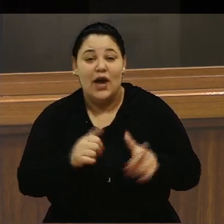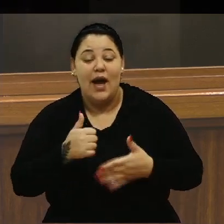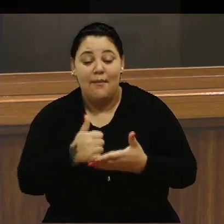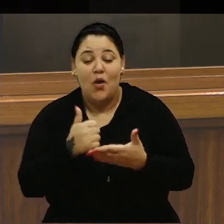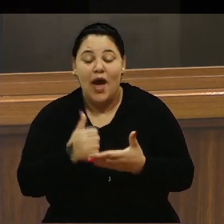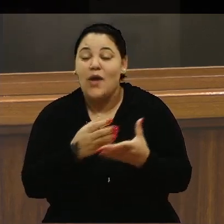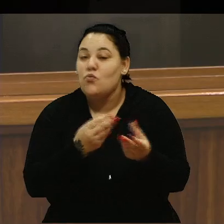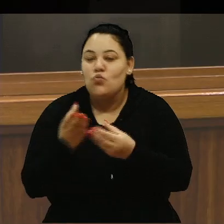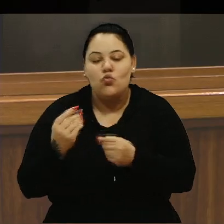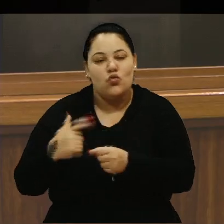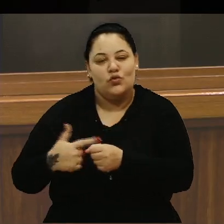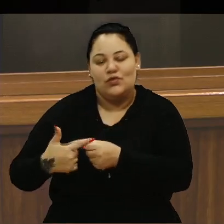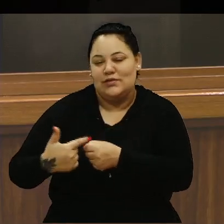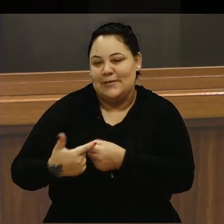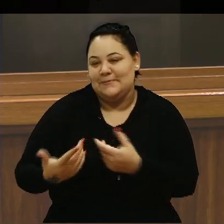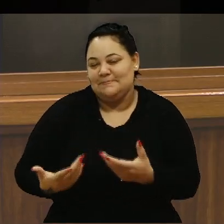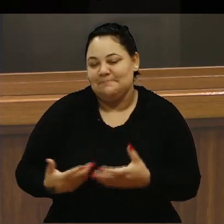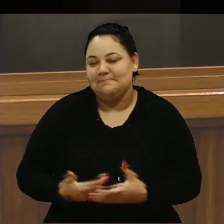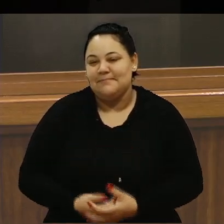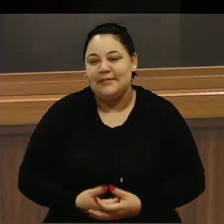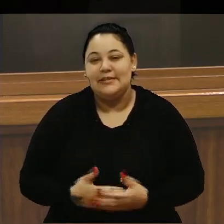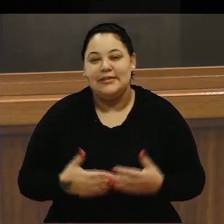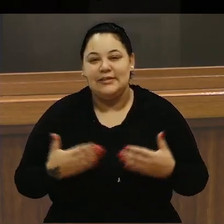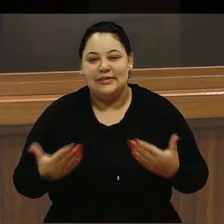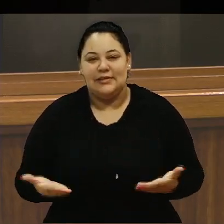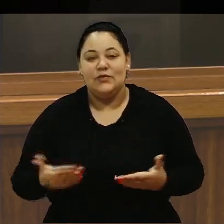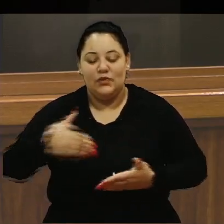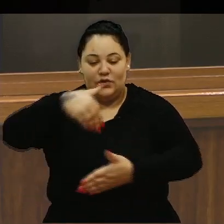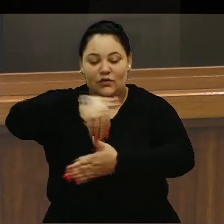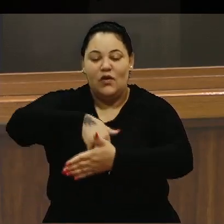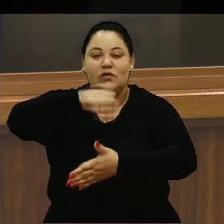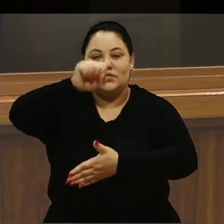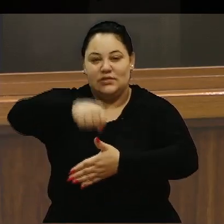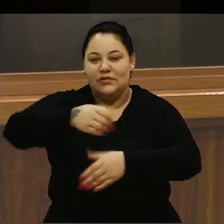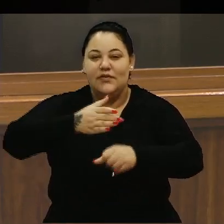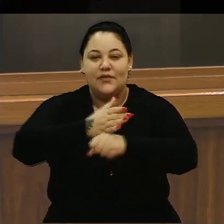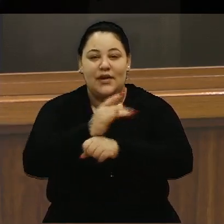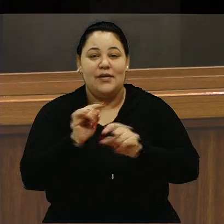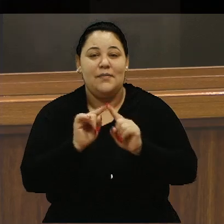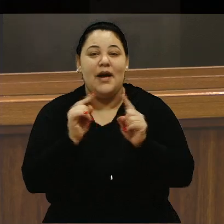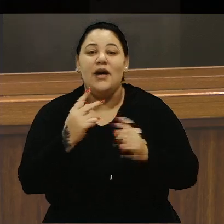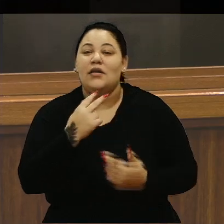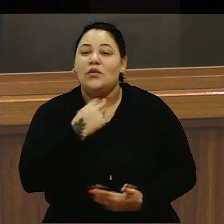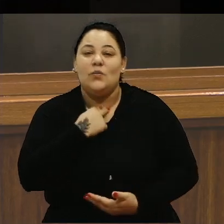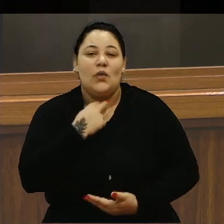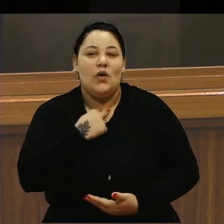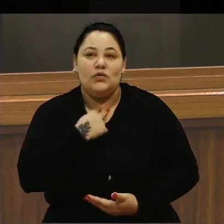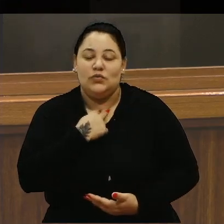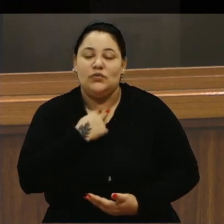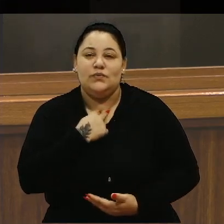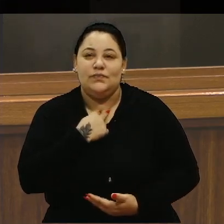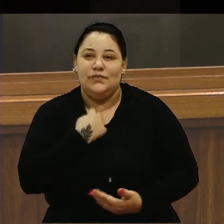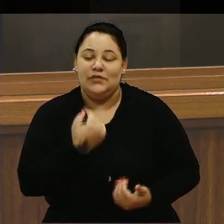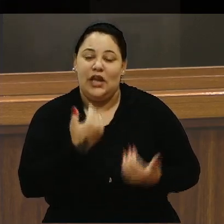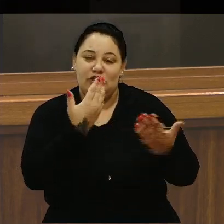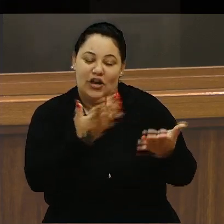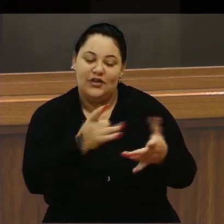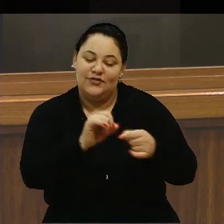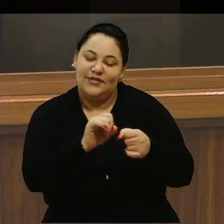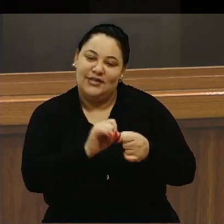para a nossa cidade. Então, votarei sim, mas não poderia deixar de fazer